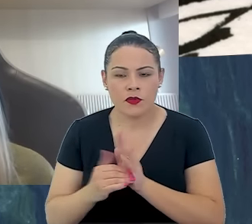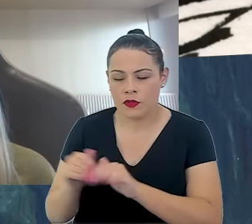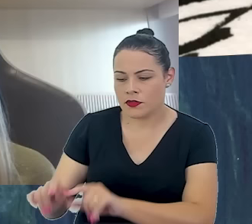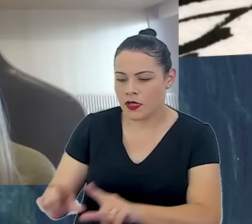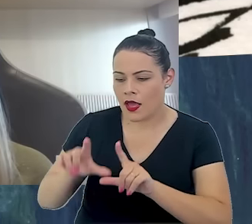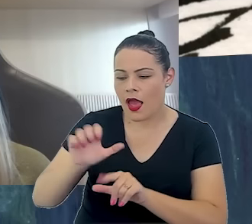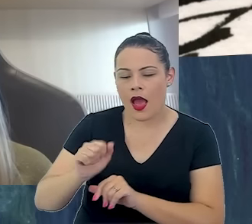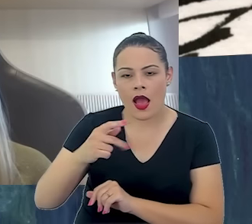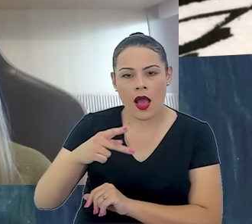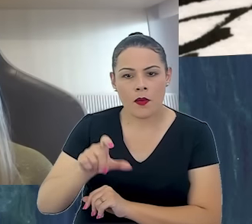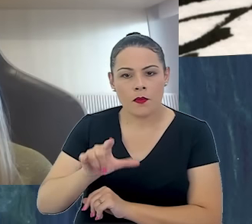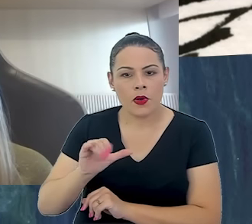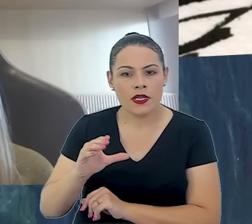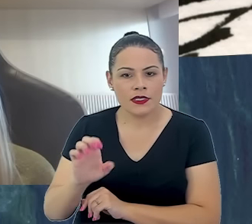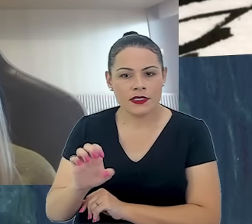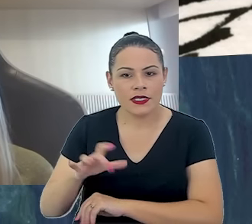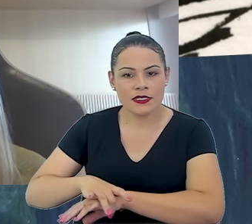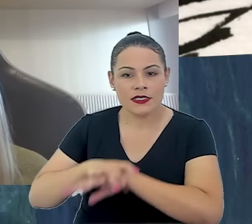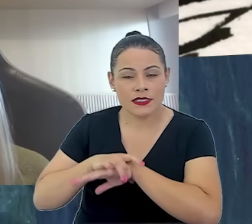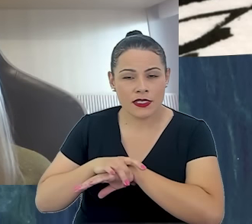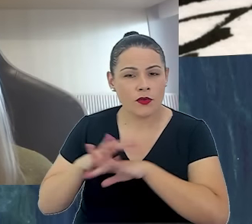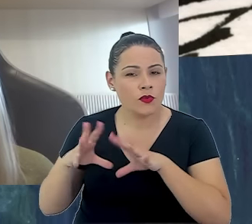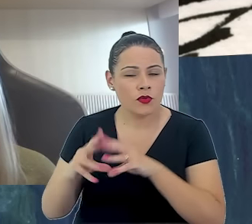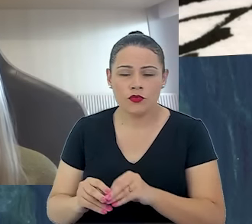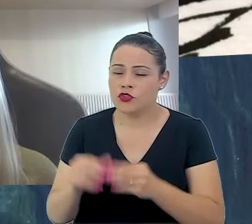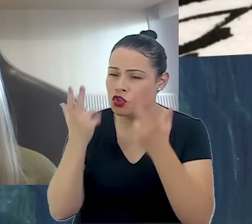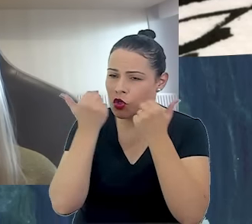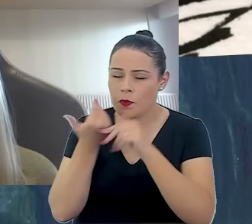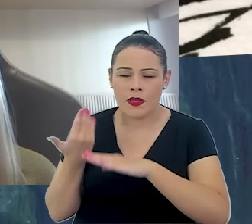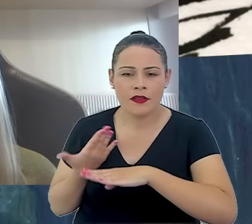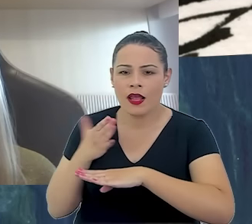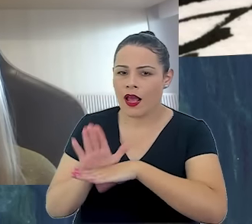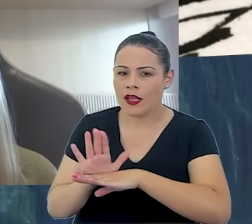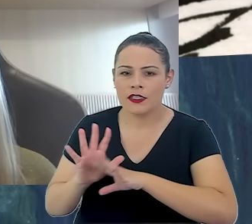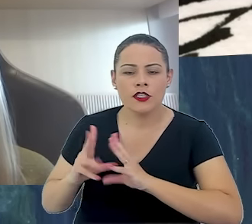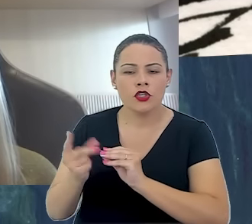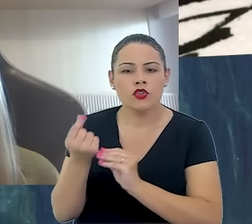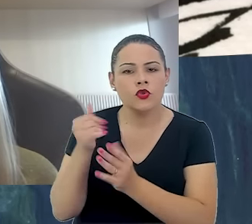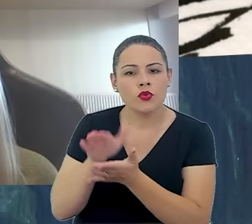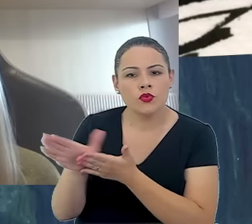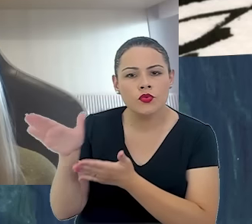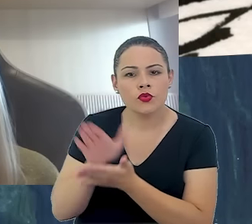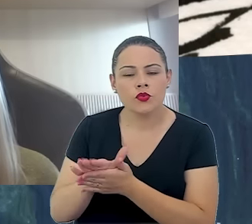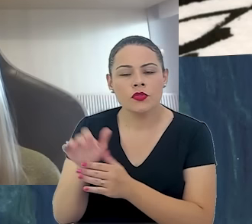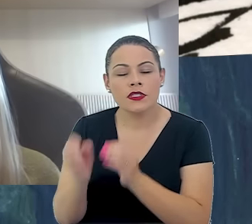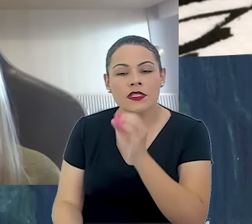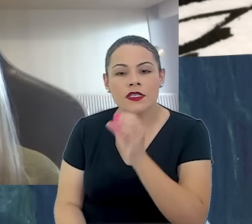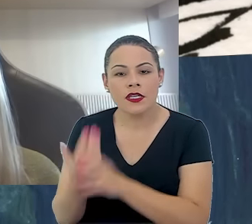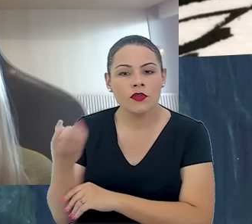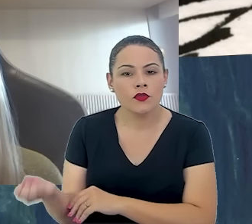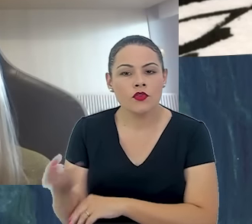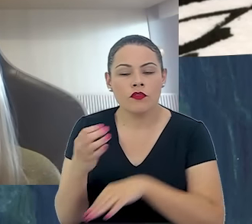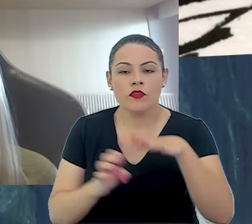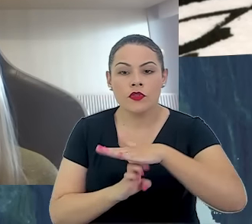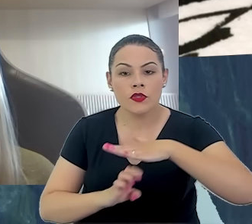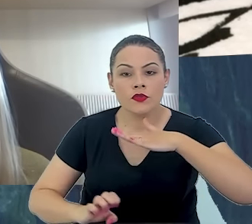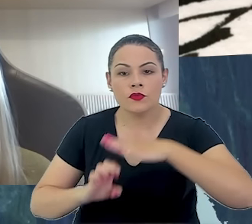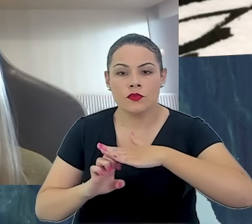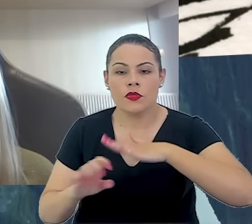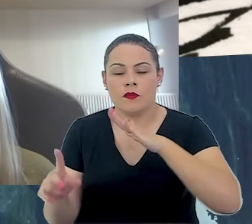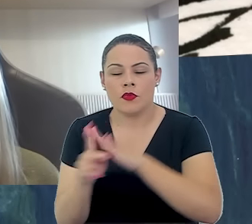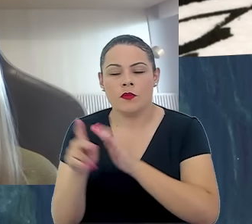apólices de seguro ah paraa infraestrutura basicamente cobre e o o custo de restabelecimento da